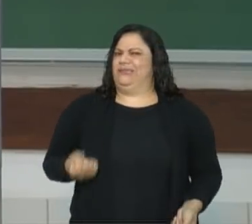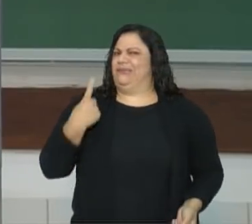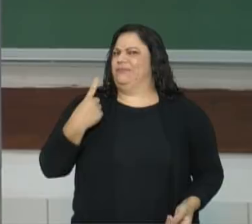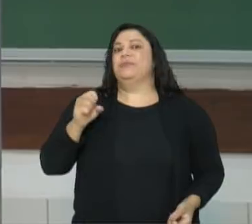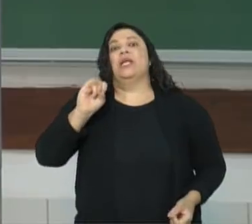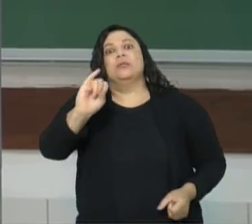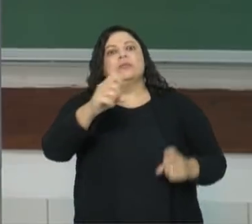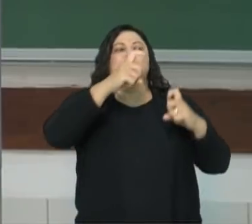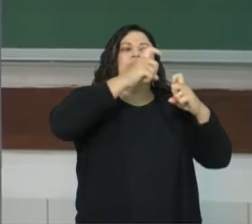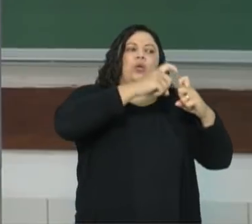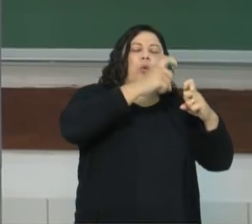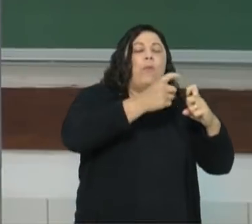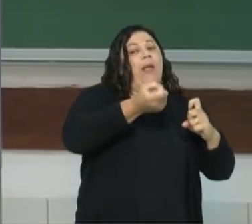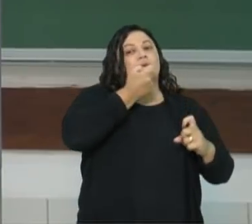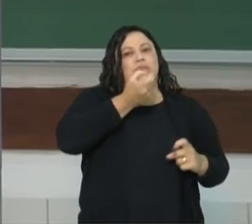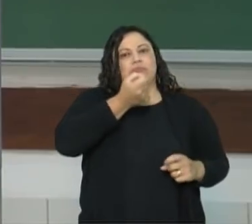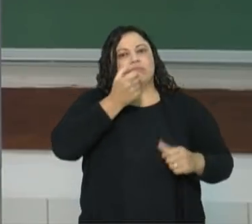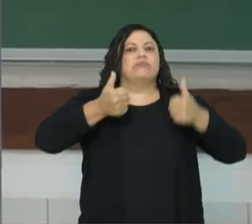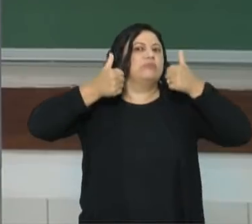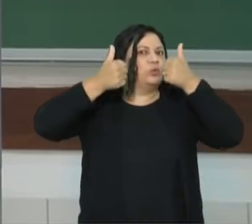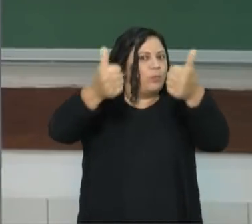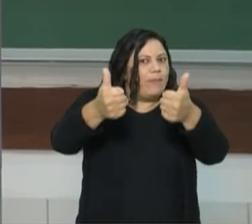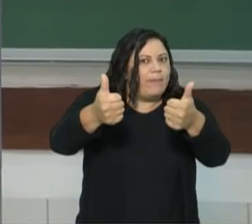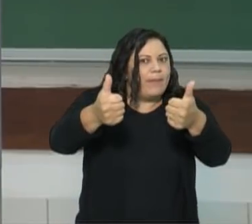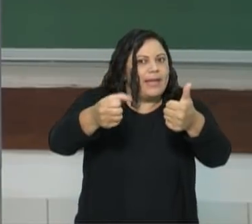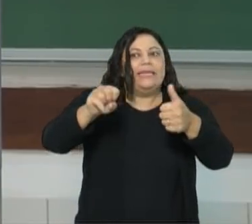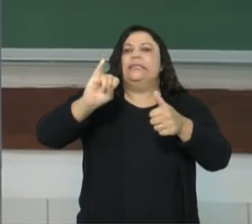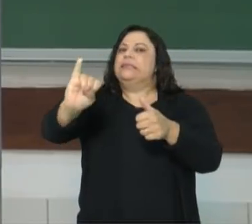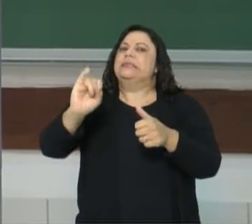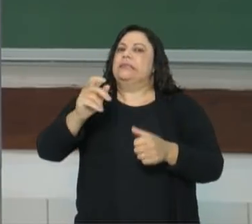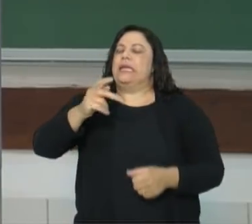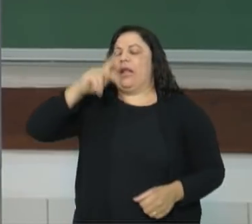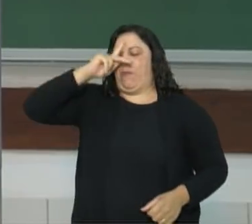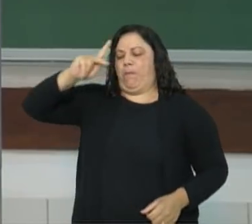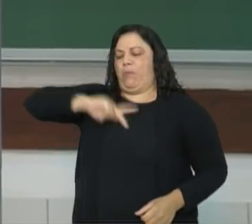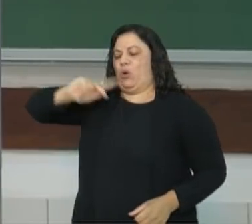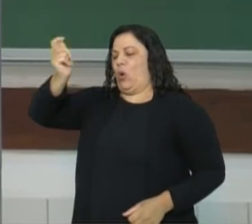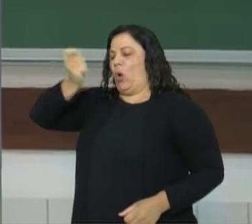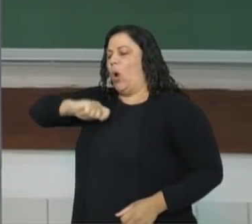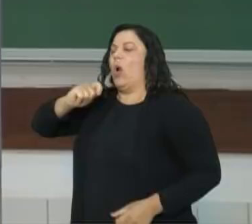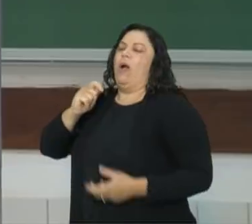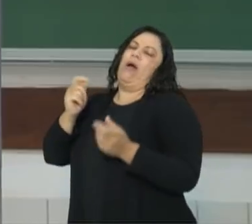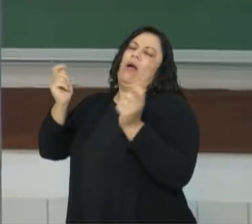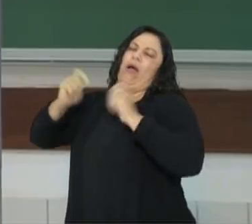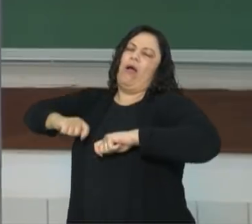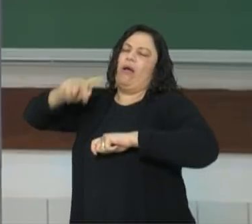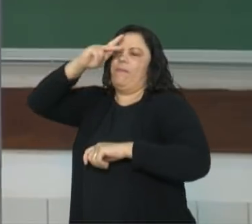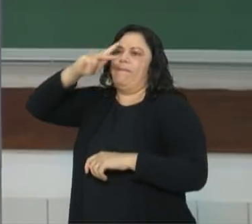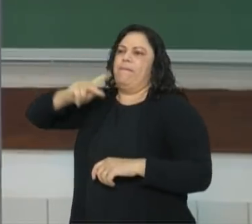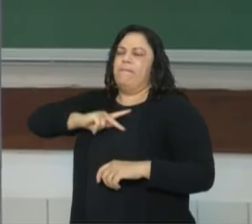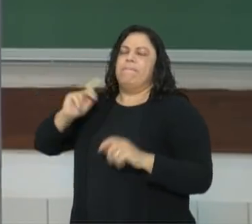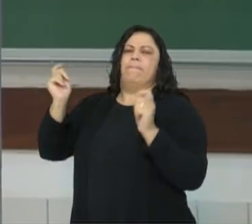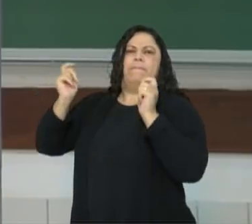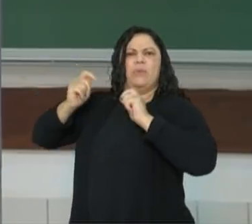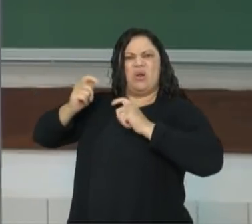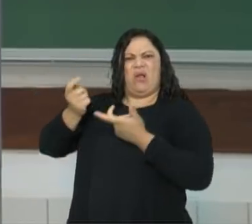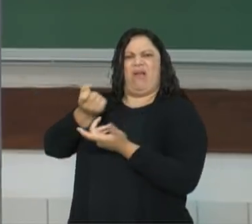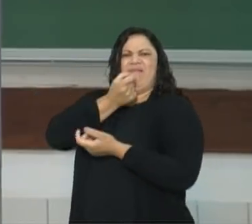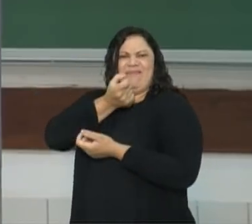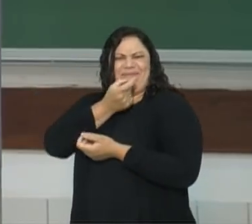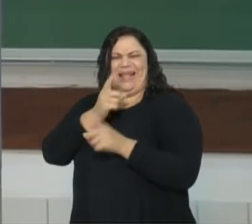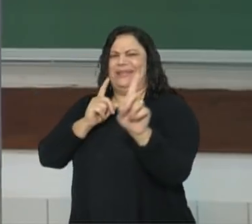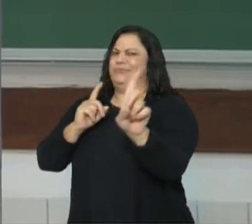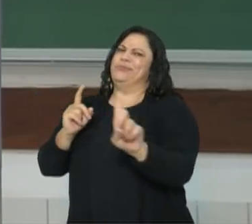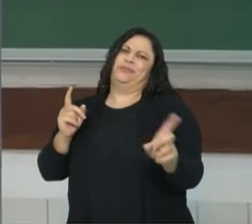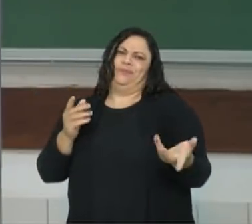toma. Até lá, você não faz nada, porque ninguém faz automedicação. Até o vermífugo que eu estou recomendando, eu estou dizendo para você, vá até a